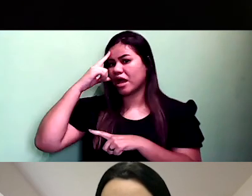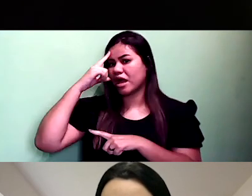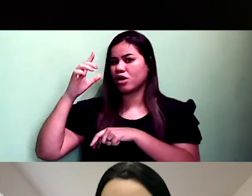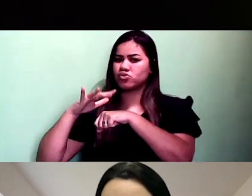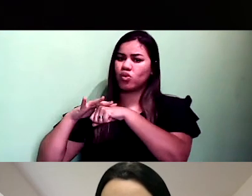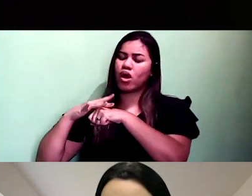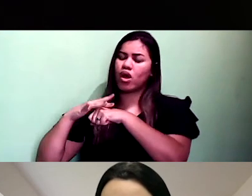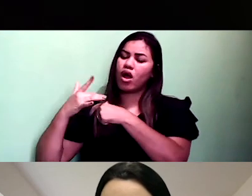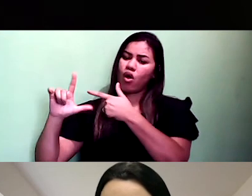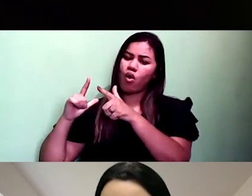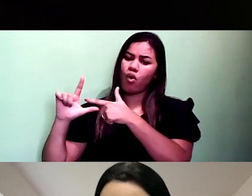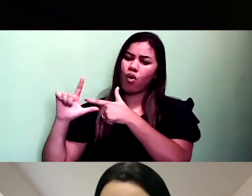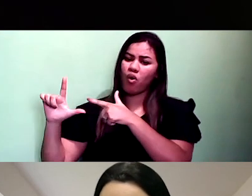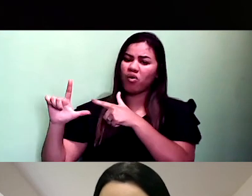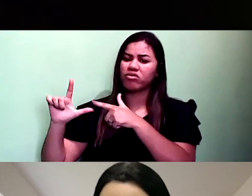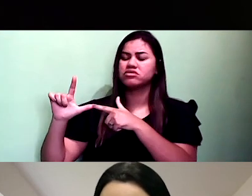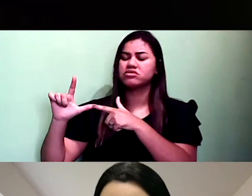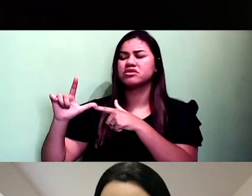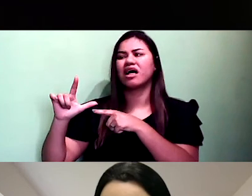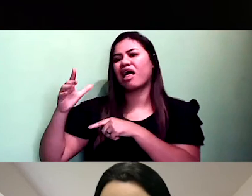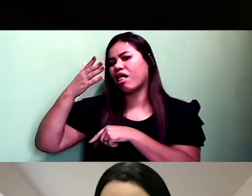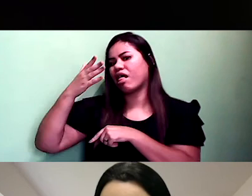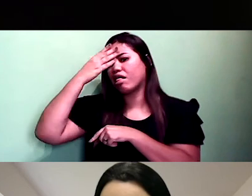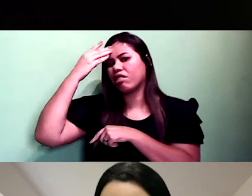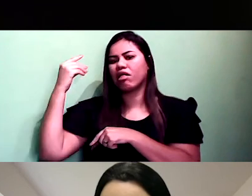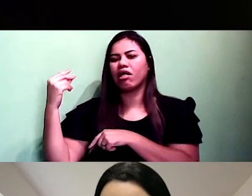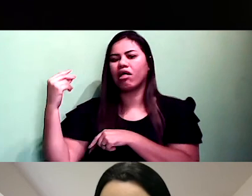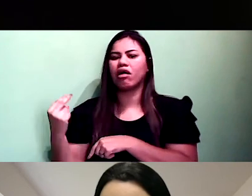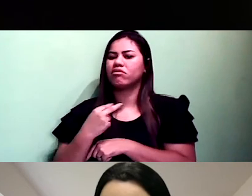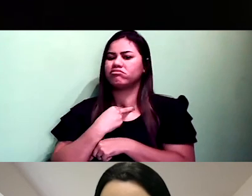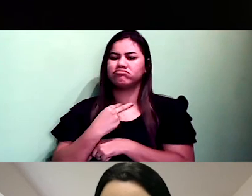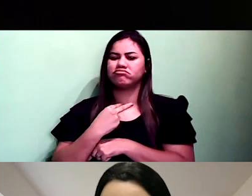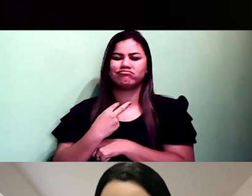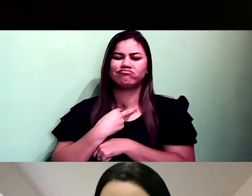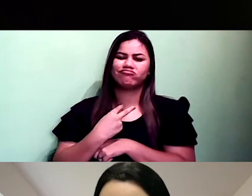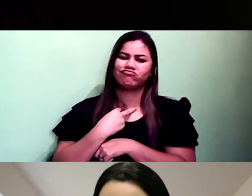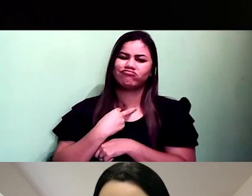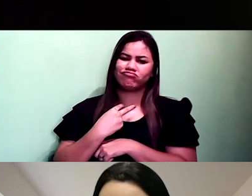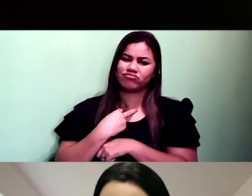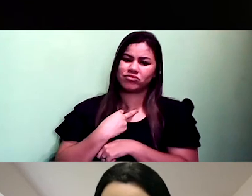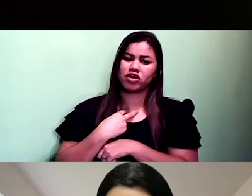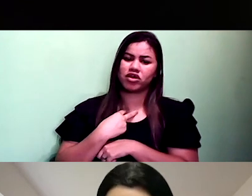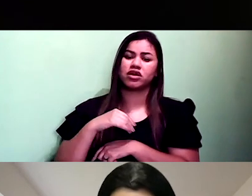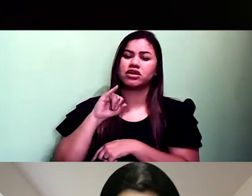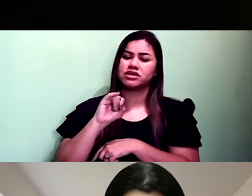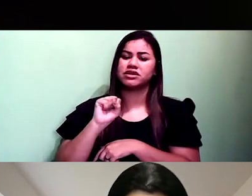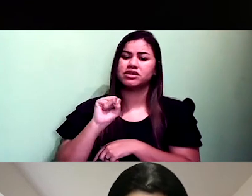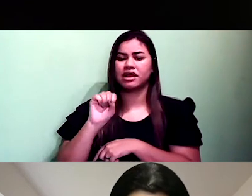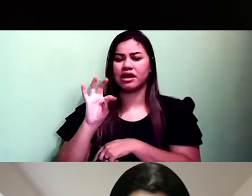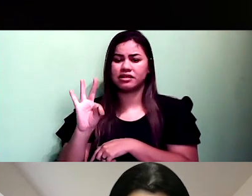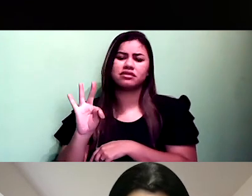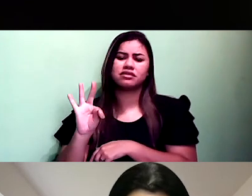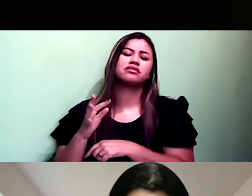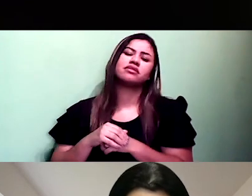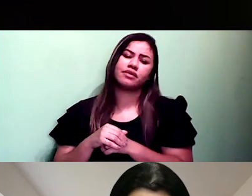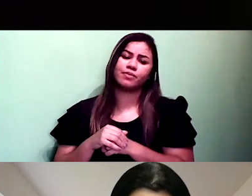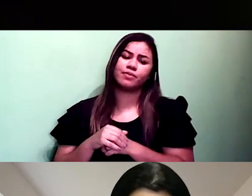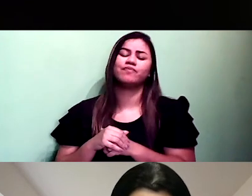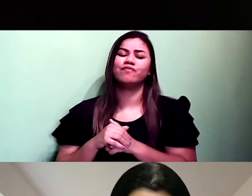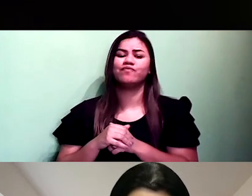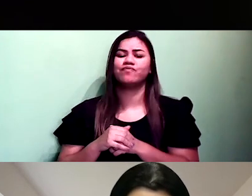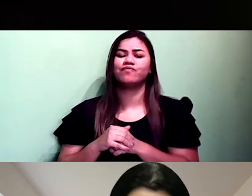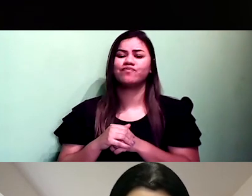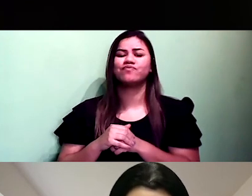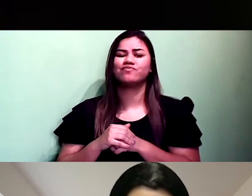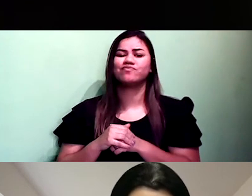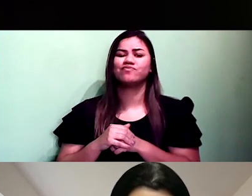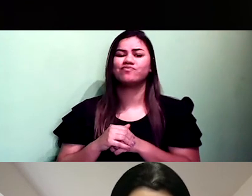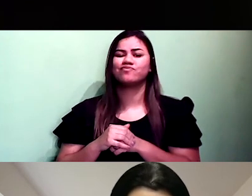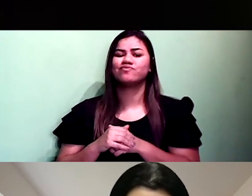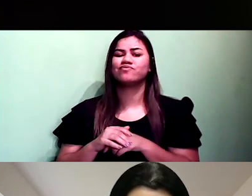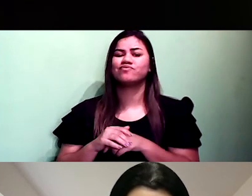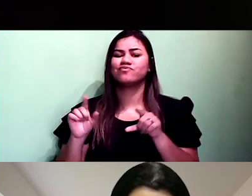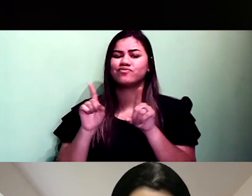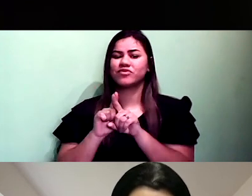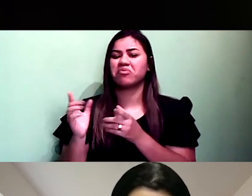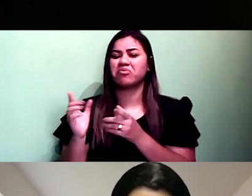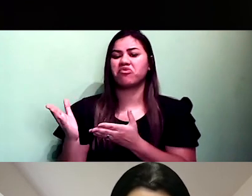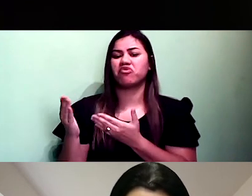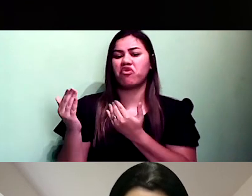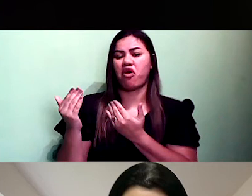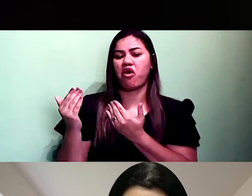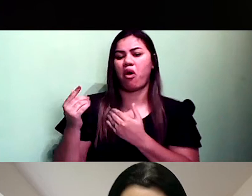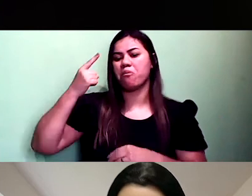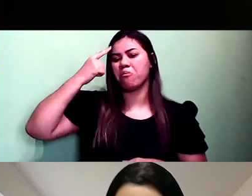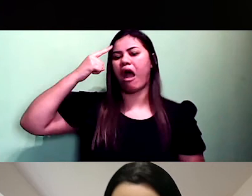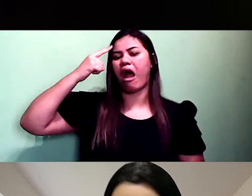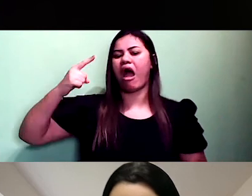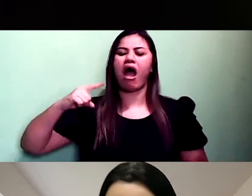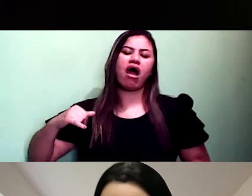prevenção com as duas doenças sexualmente transmissíveis, os jovens, né, que se acham os